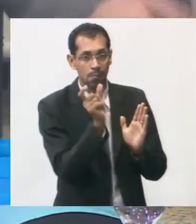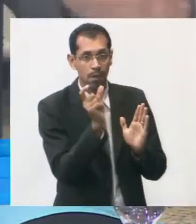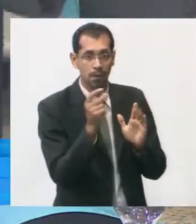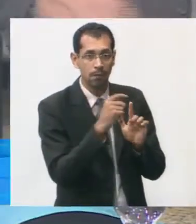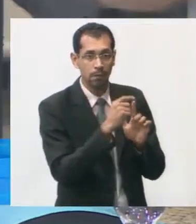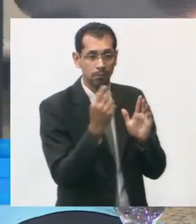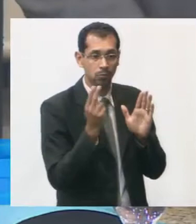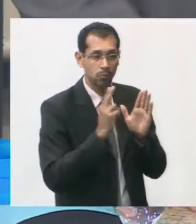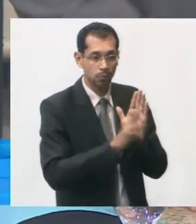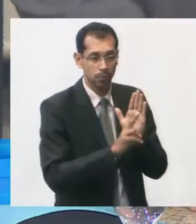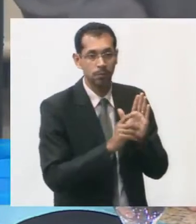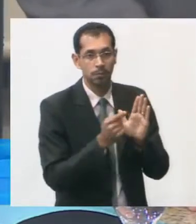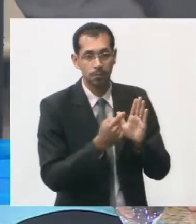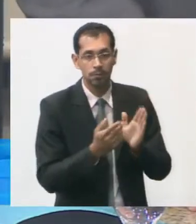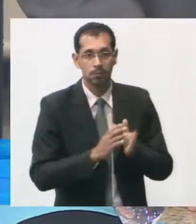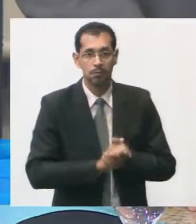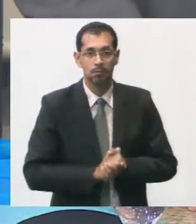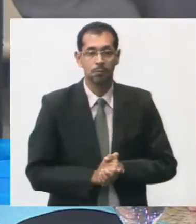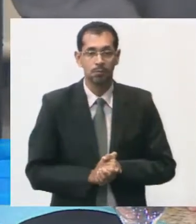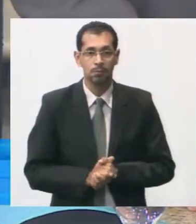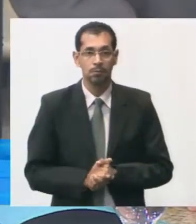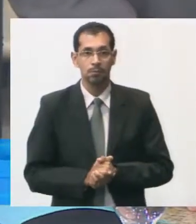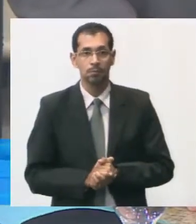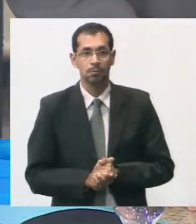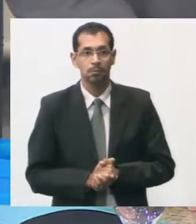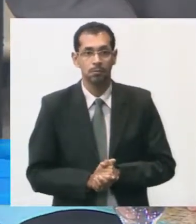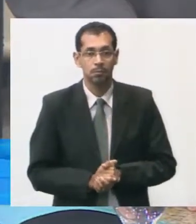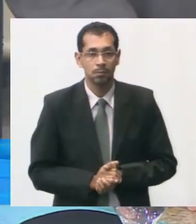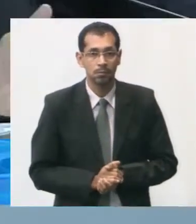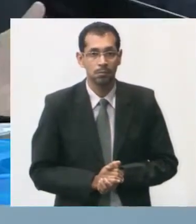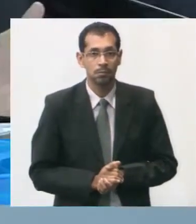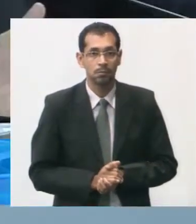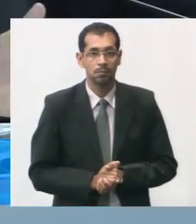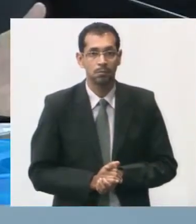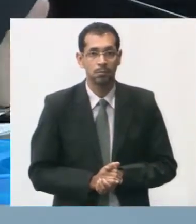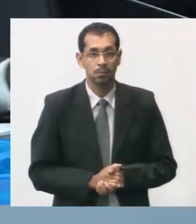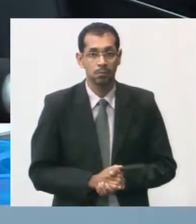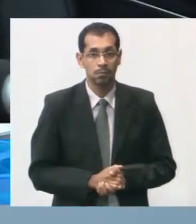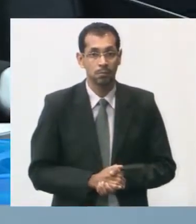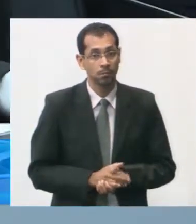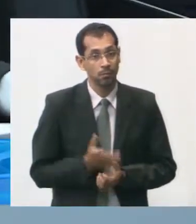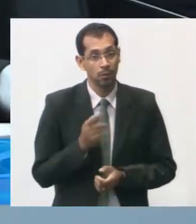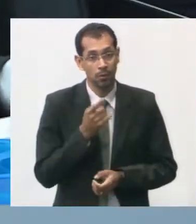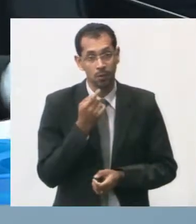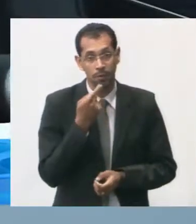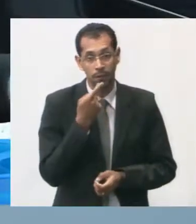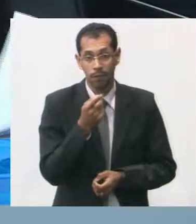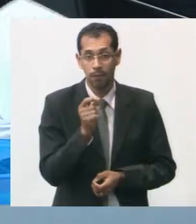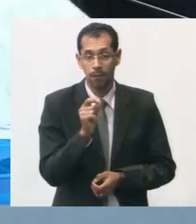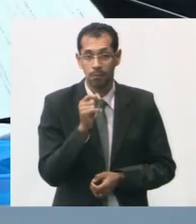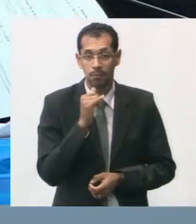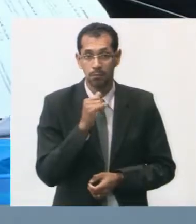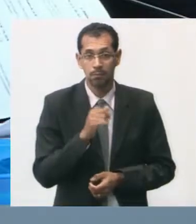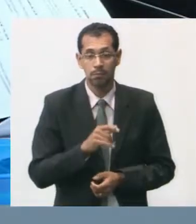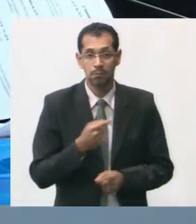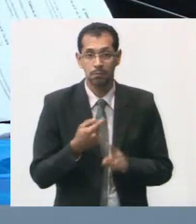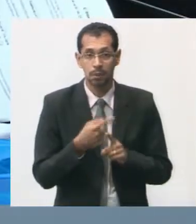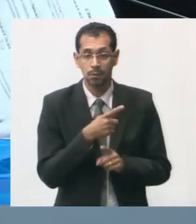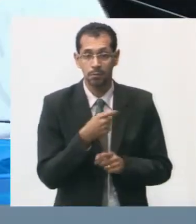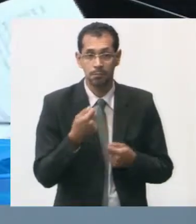Não, estou alertando para que seja feita a devida alteração, porque senão a frase fica sem sentido. Na fase da discussão, gostaria,